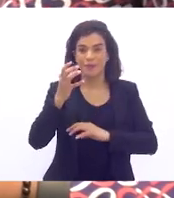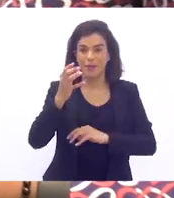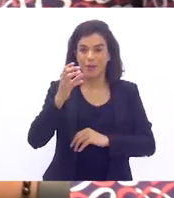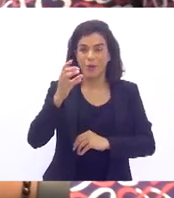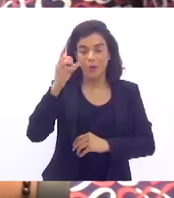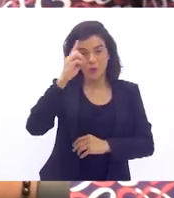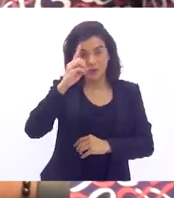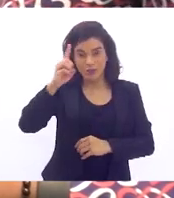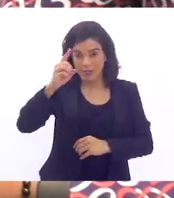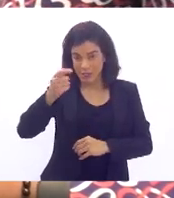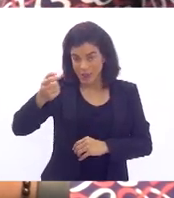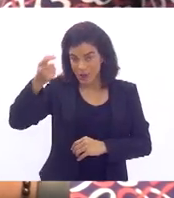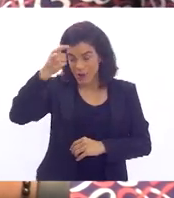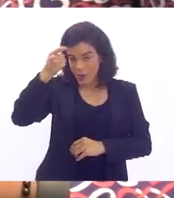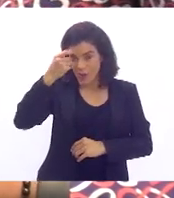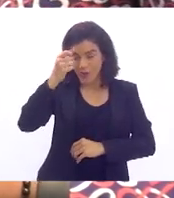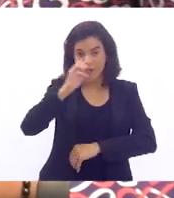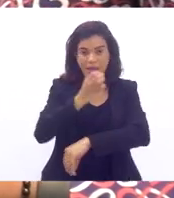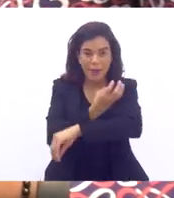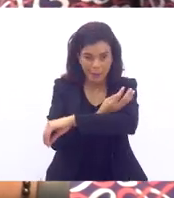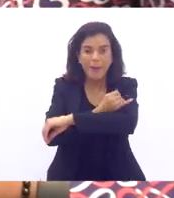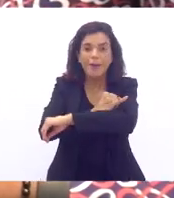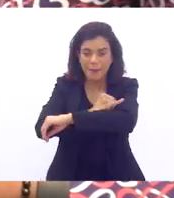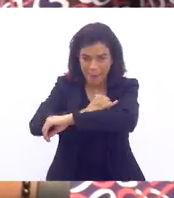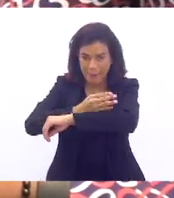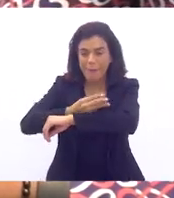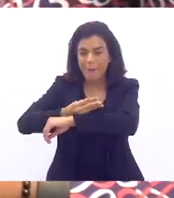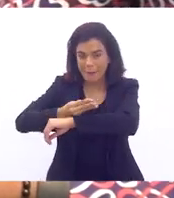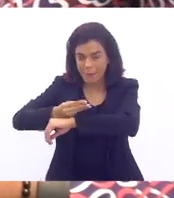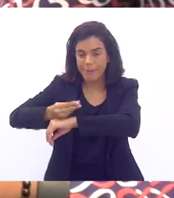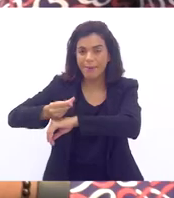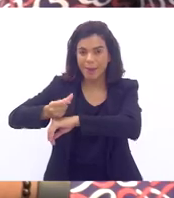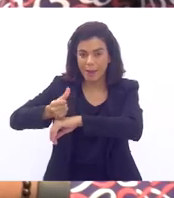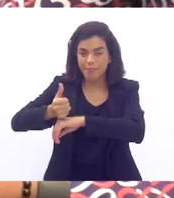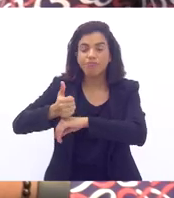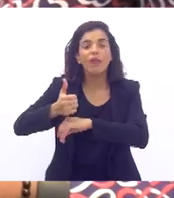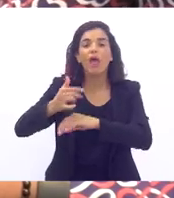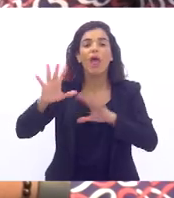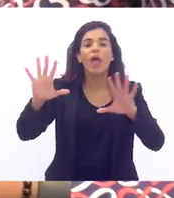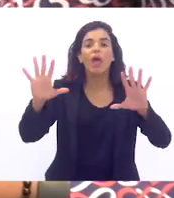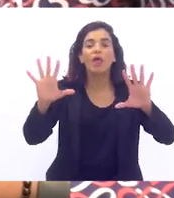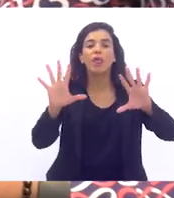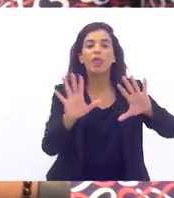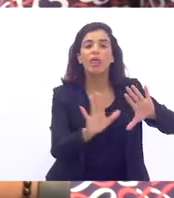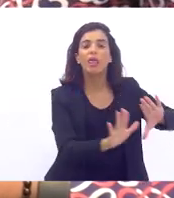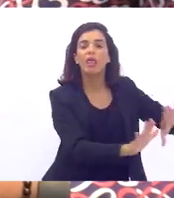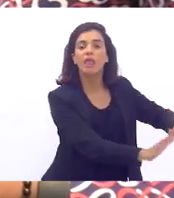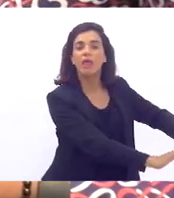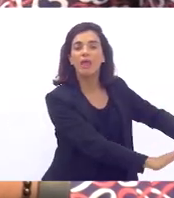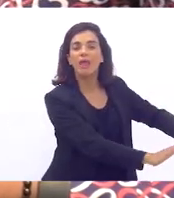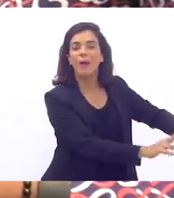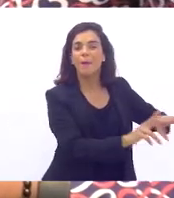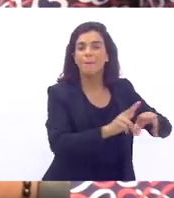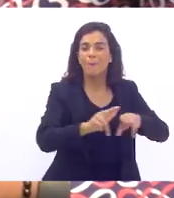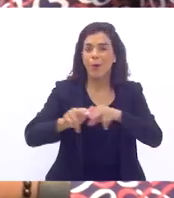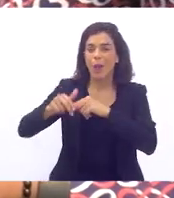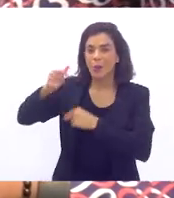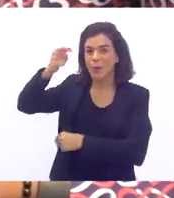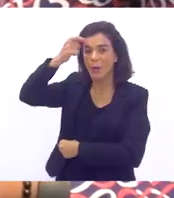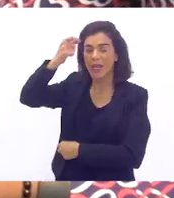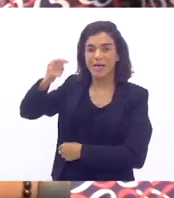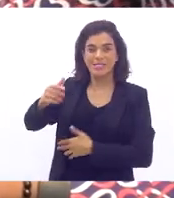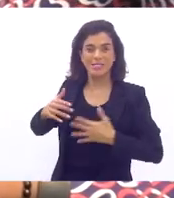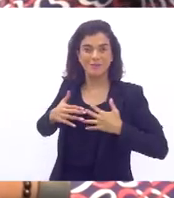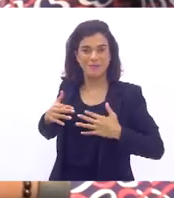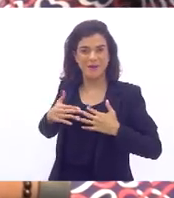de conscientização da epidemólise acaba sendo ofuscado pela conscientização